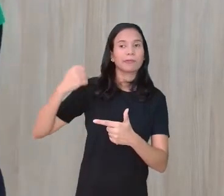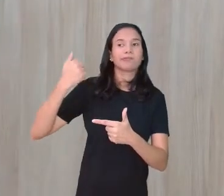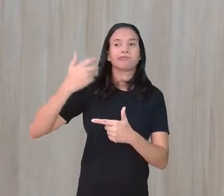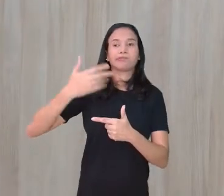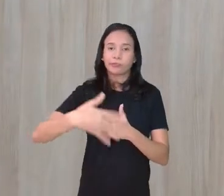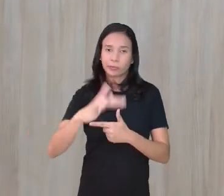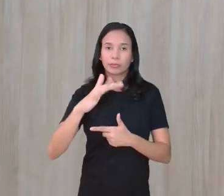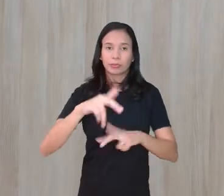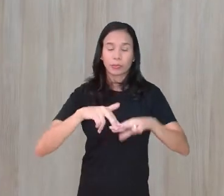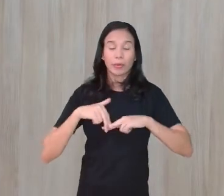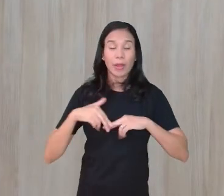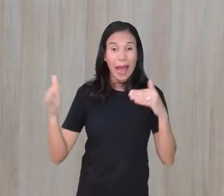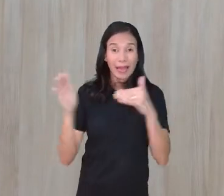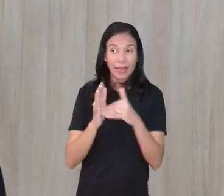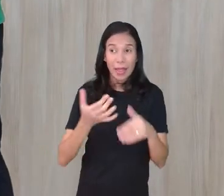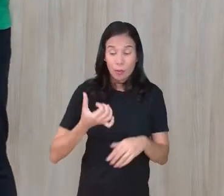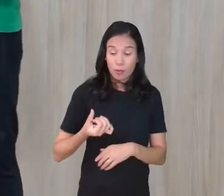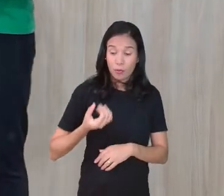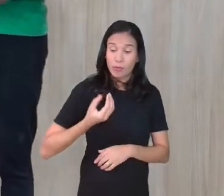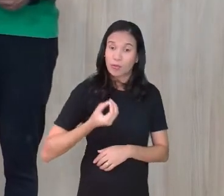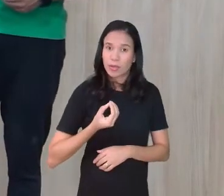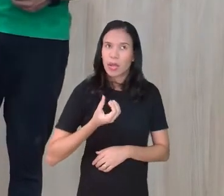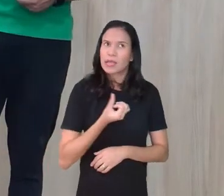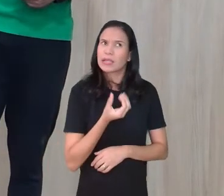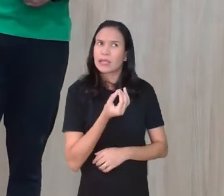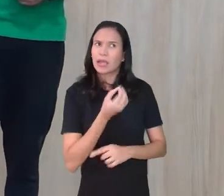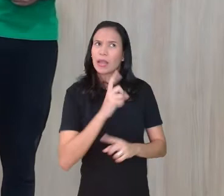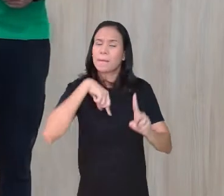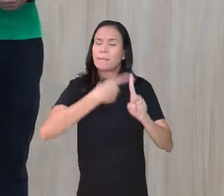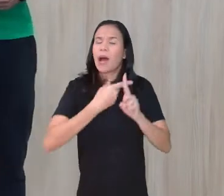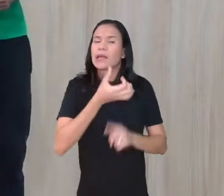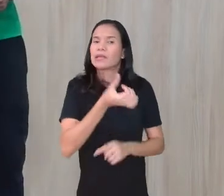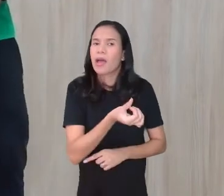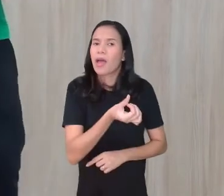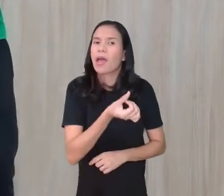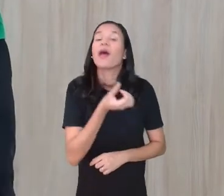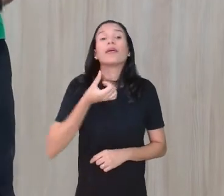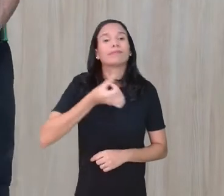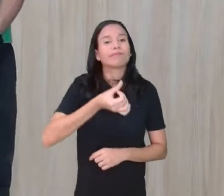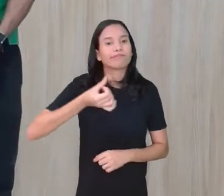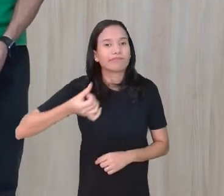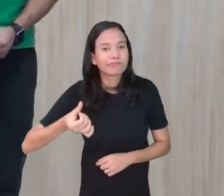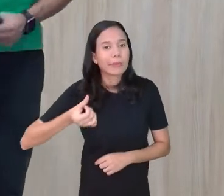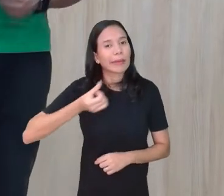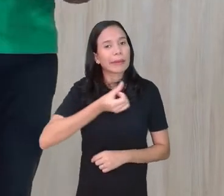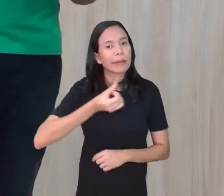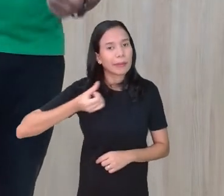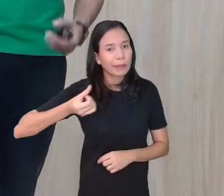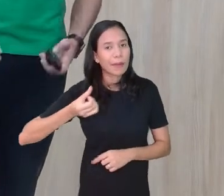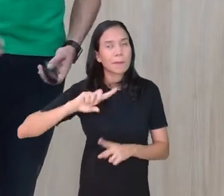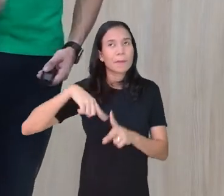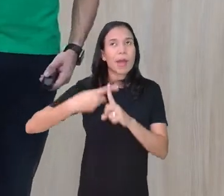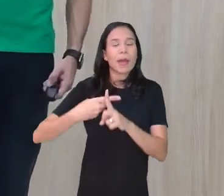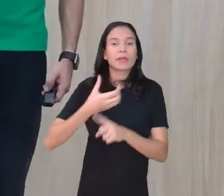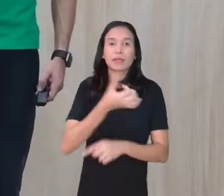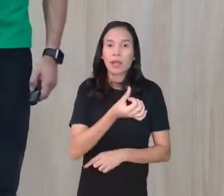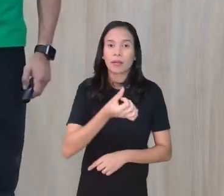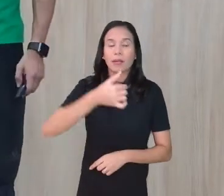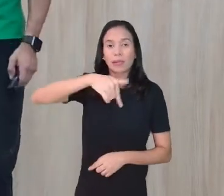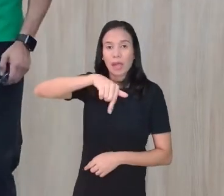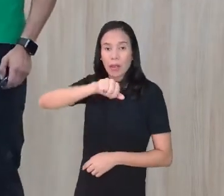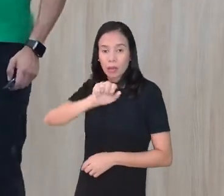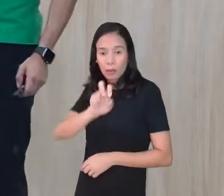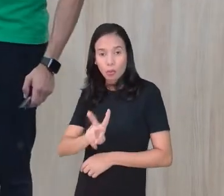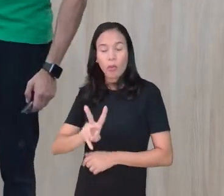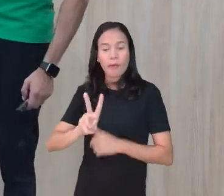tenho aqui o 60, 60 mais 6 dá 66, 66 mais 6 é igual a